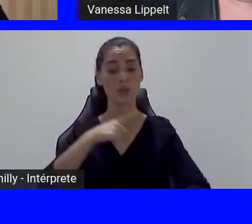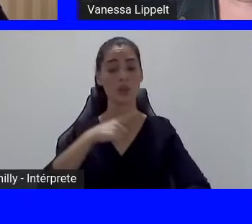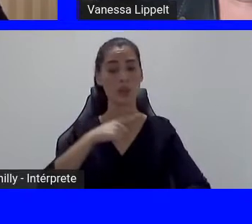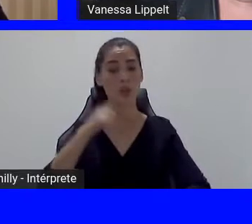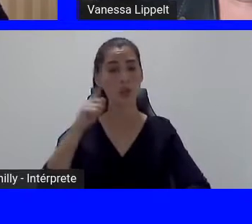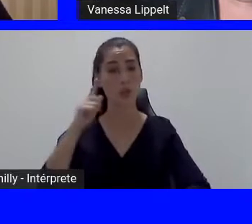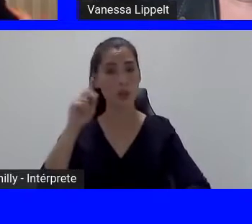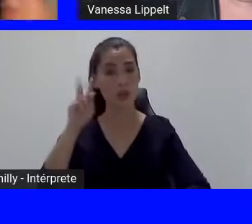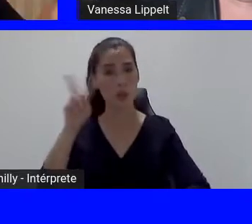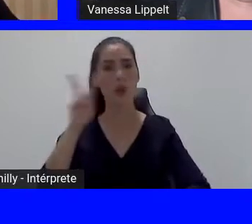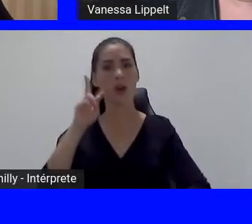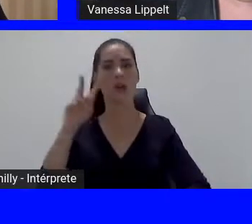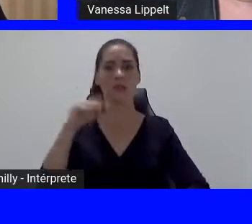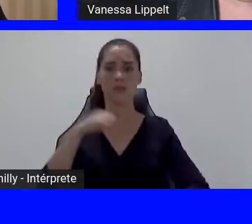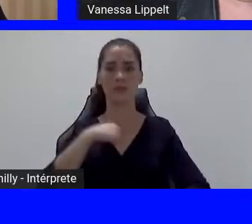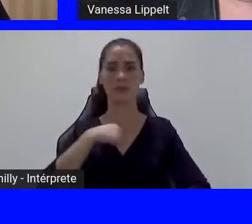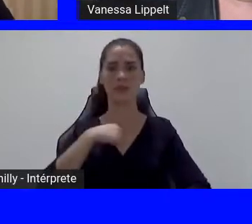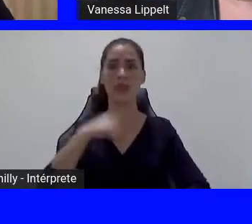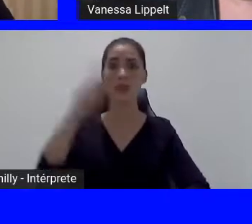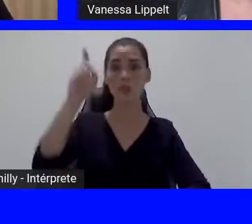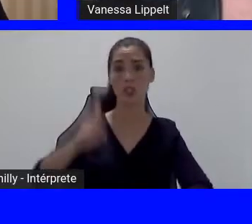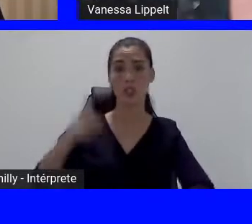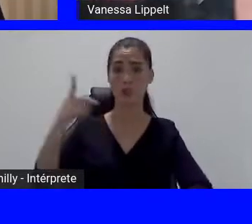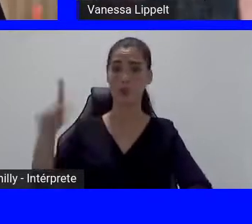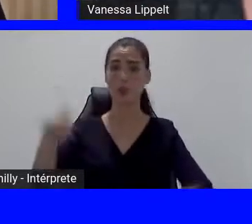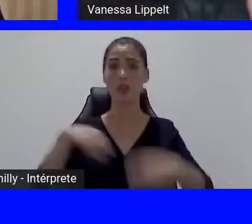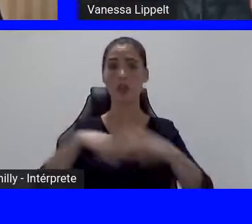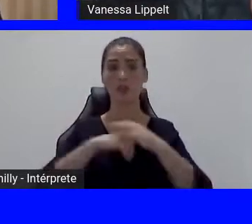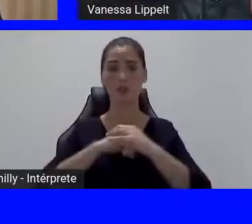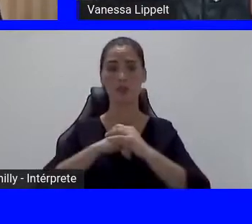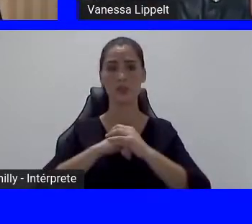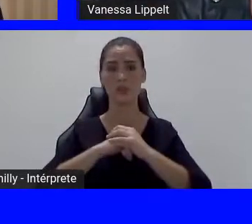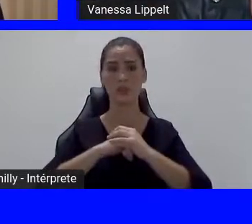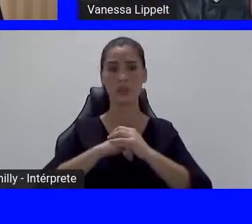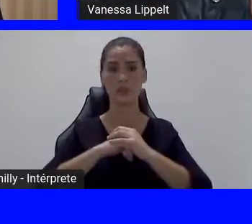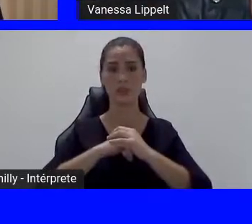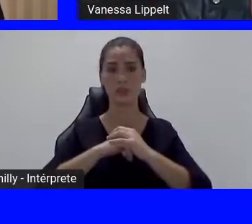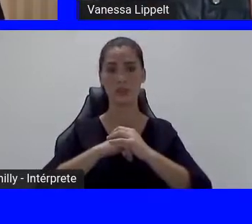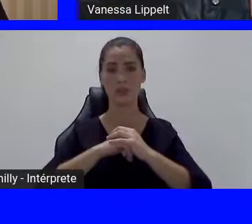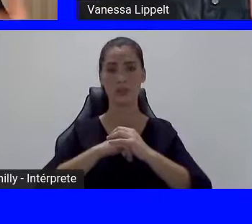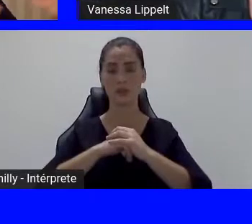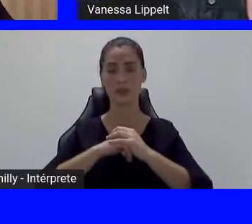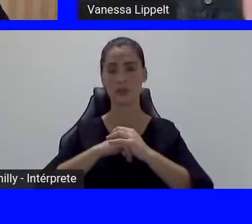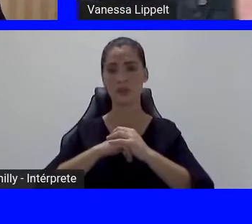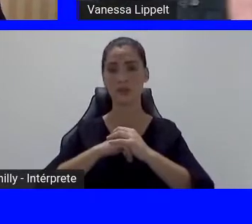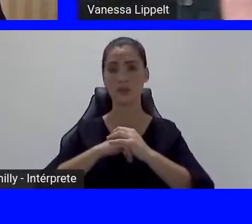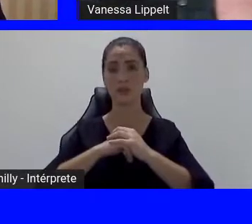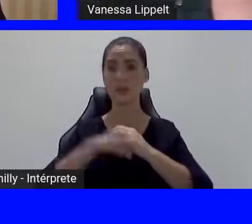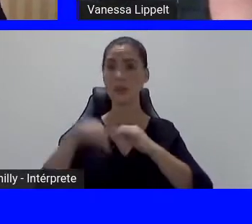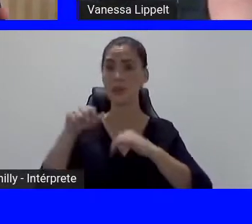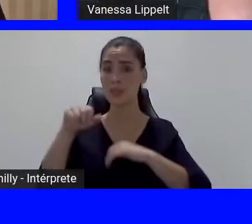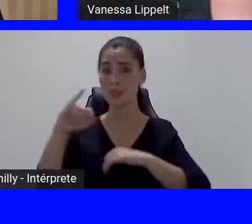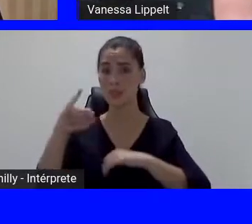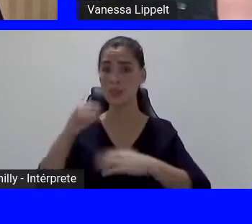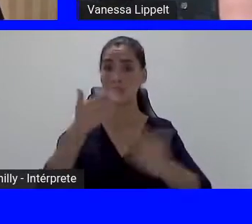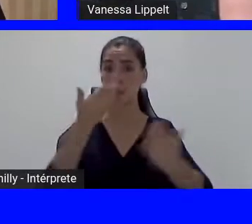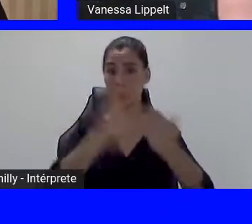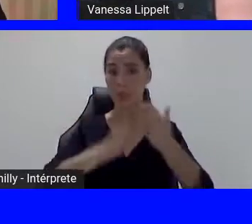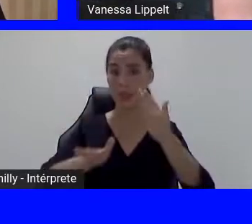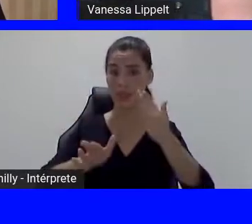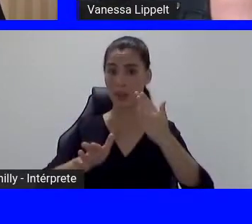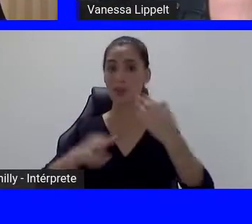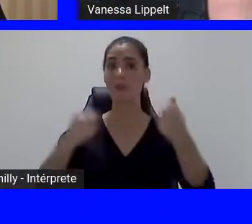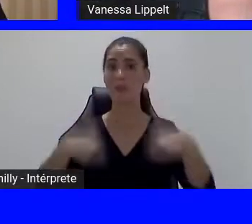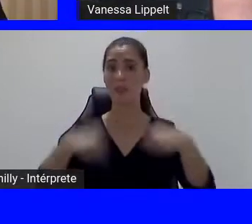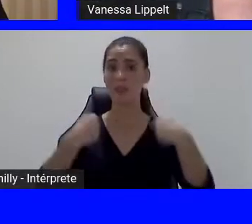um direito que ele tem, e ele vai ser derrotado dentro do partido e vai ter que atender, entender que o partido caminhou para o outro lado. Ele é um